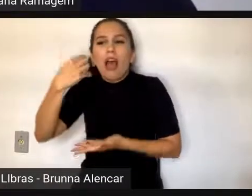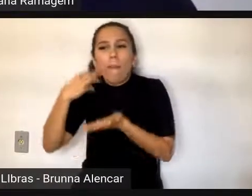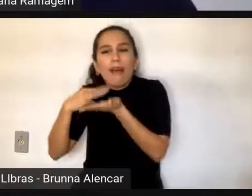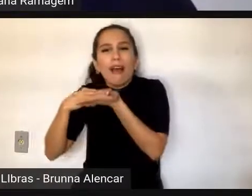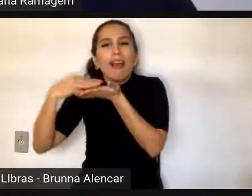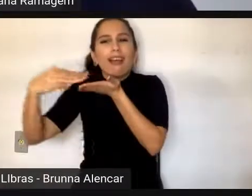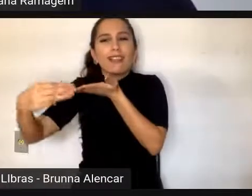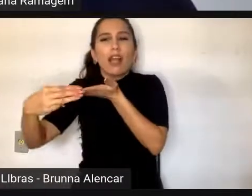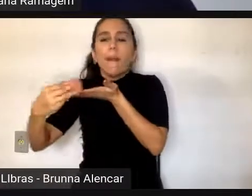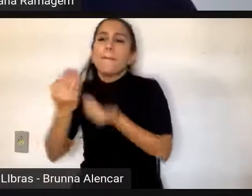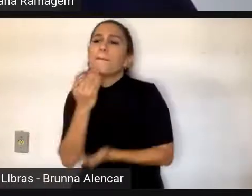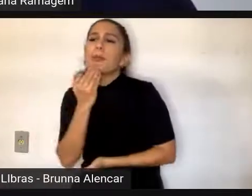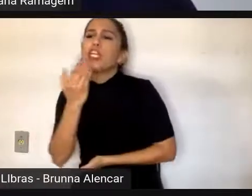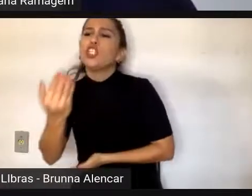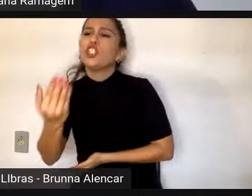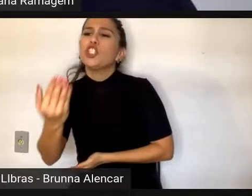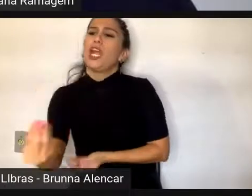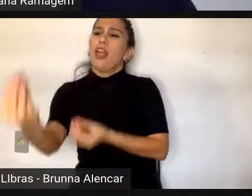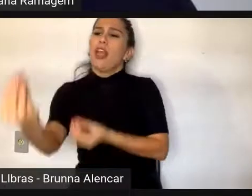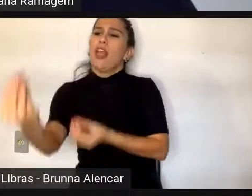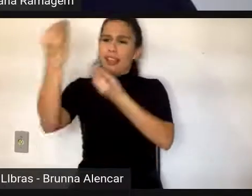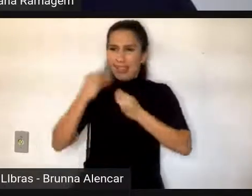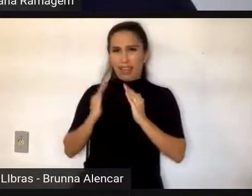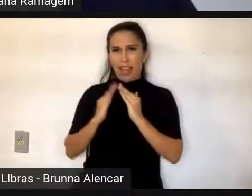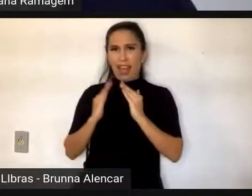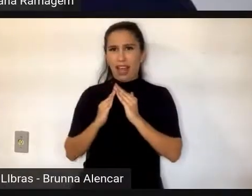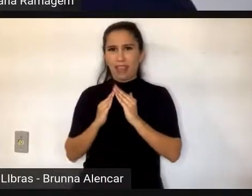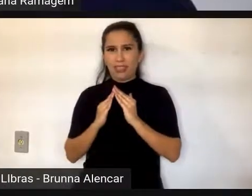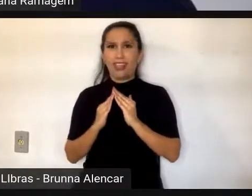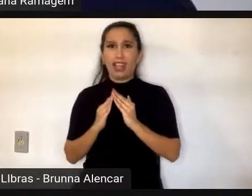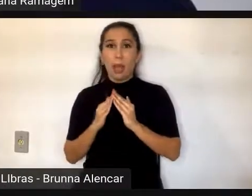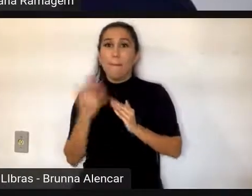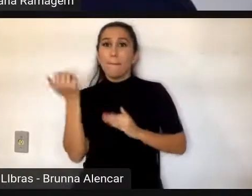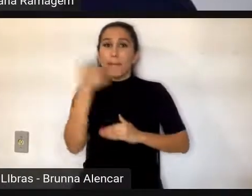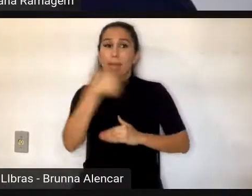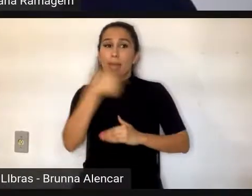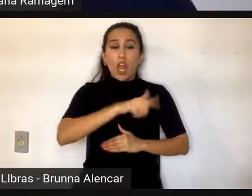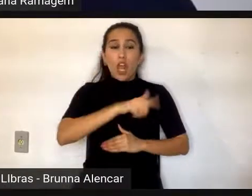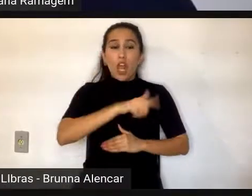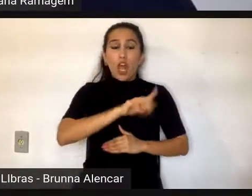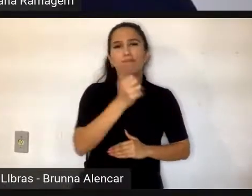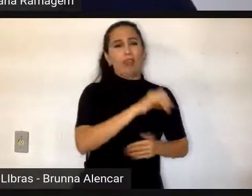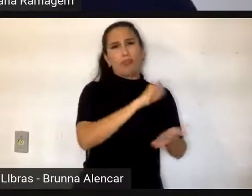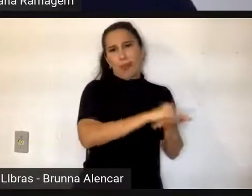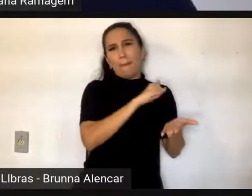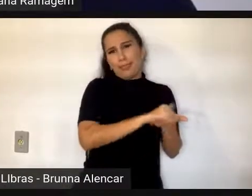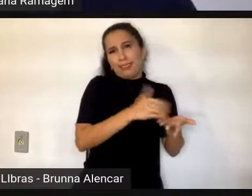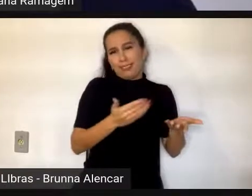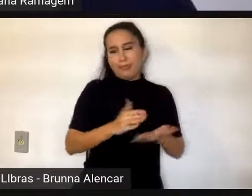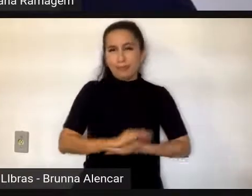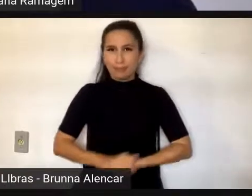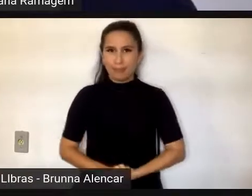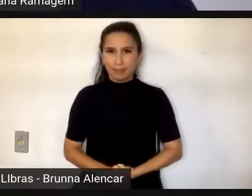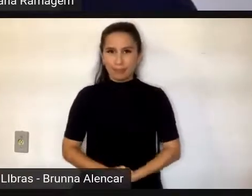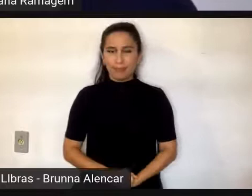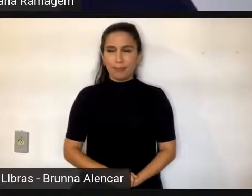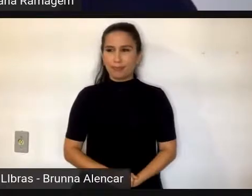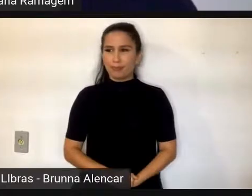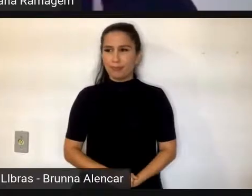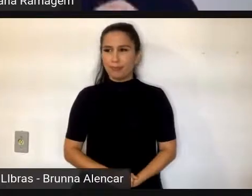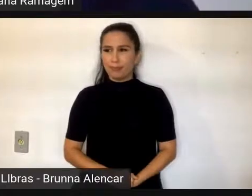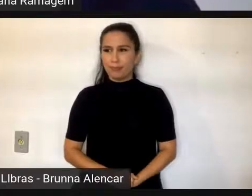quanto as pessoas que estão trabalhando com as entregas, né? Uhum.